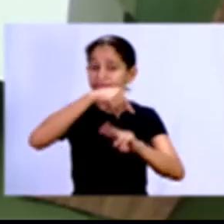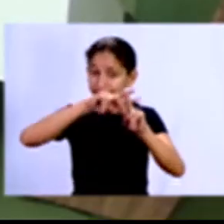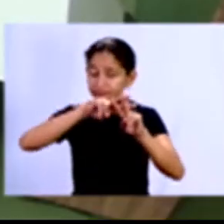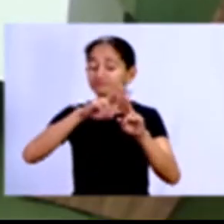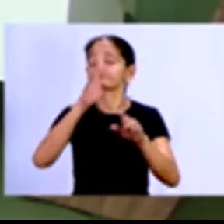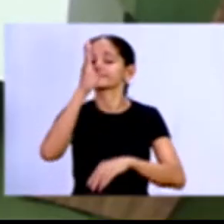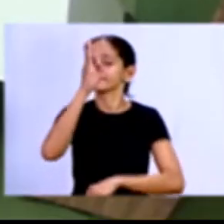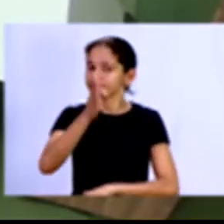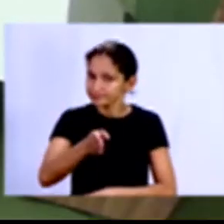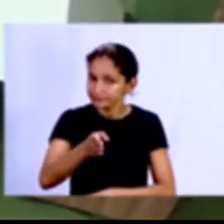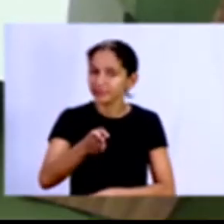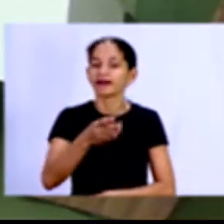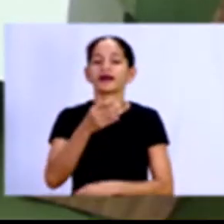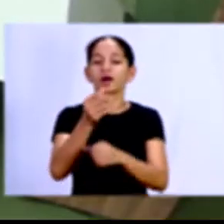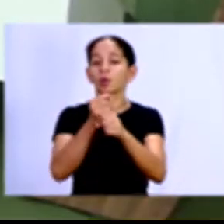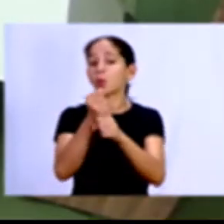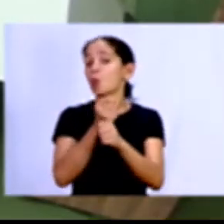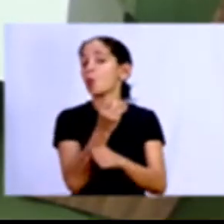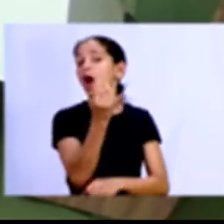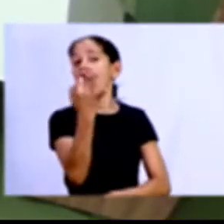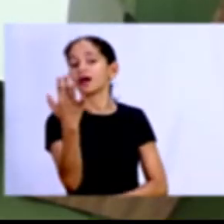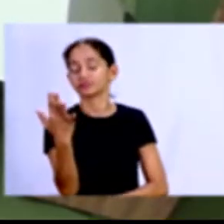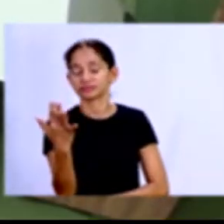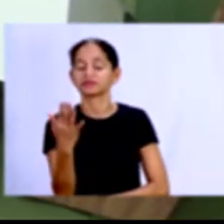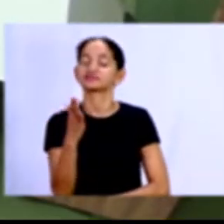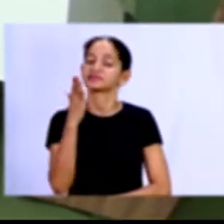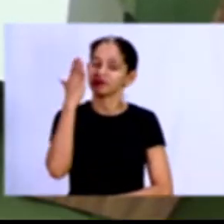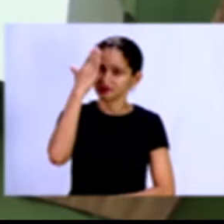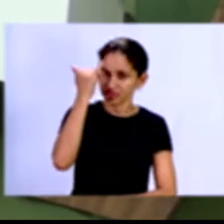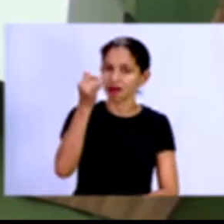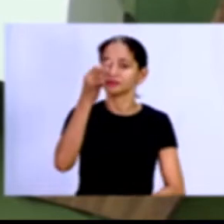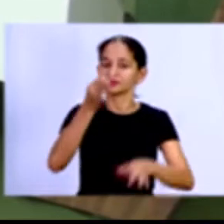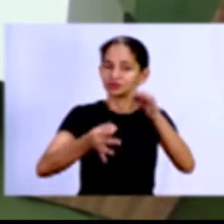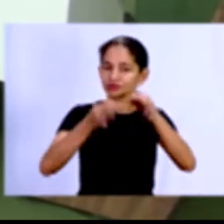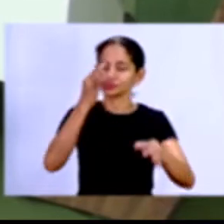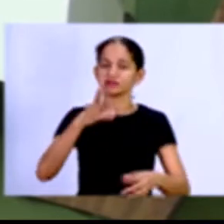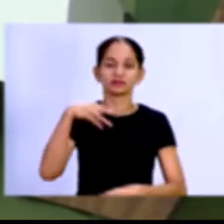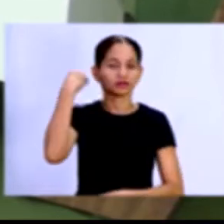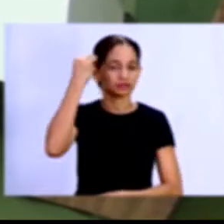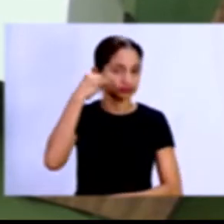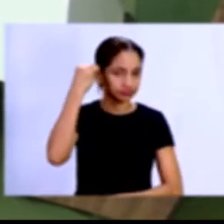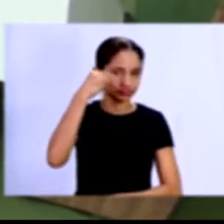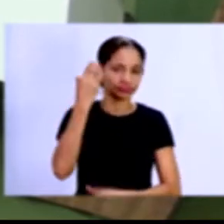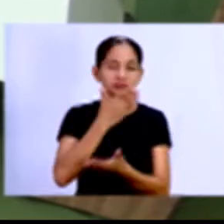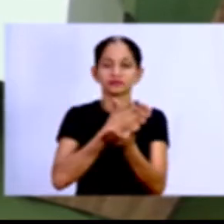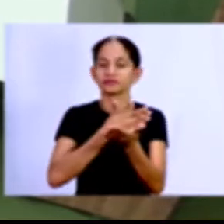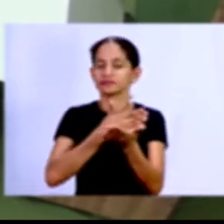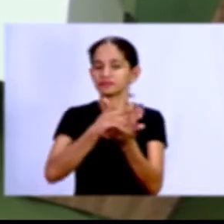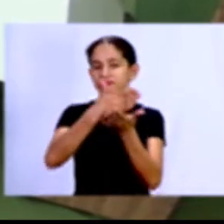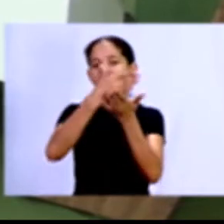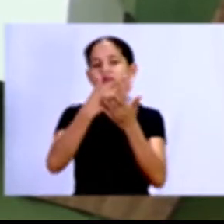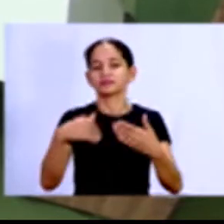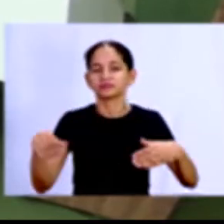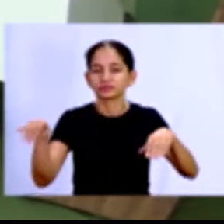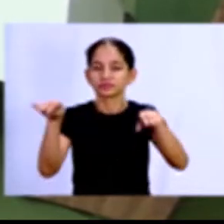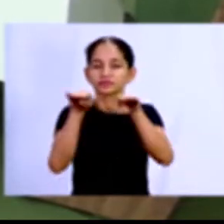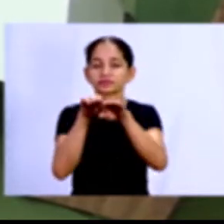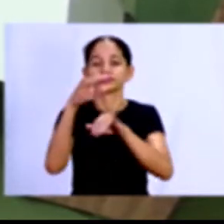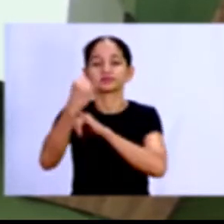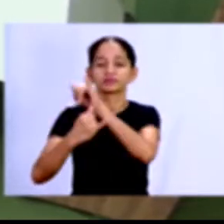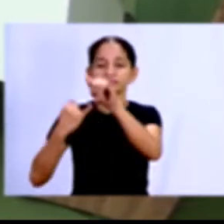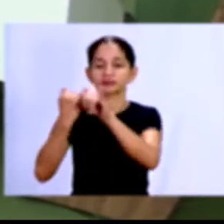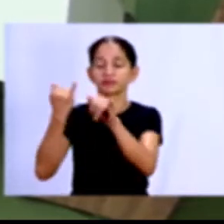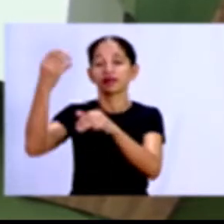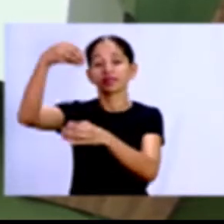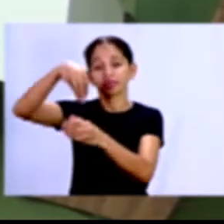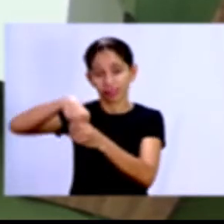Exatamente, né? Estão sendo, né, categorizados, tipificados nesse nível aí do mundo virtual, não é isso, professor?